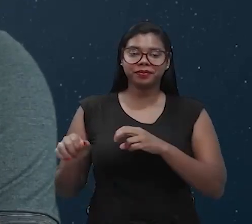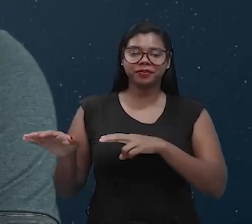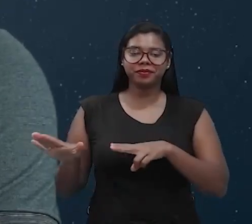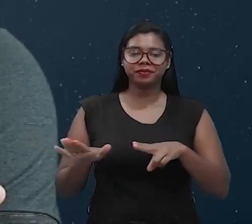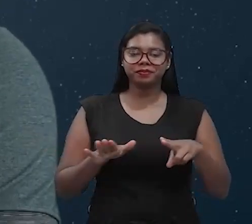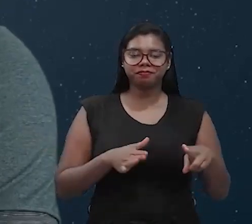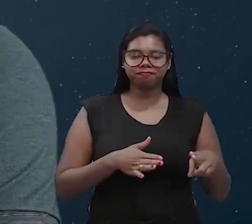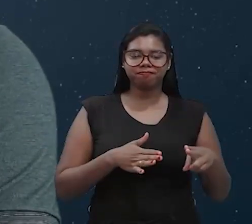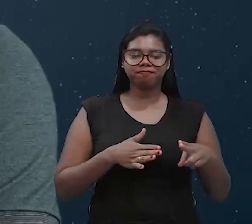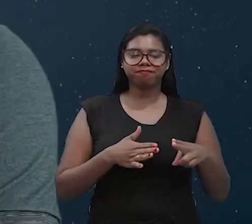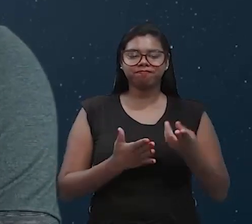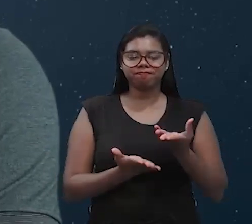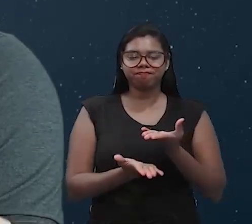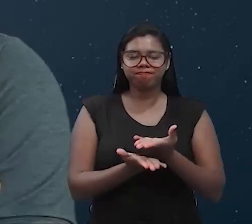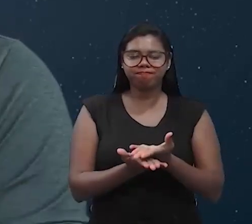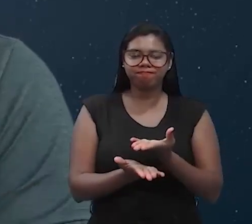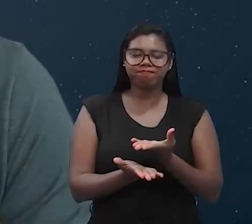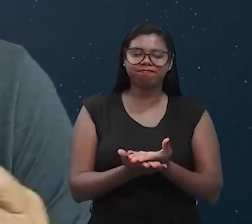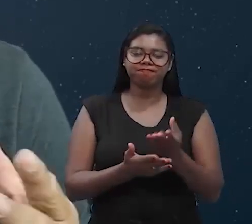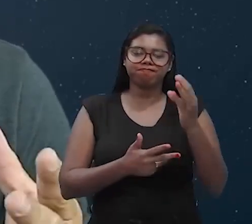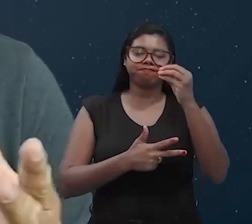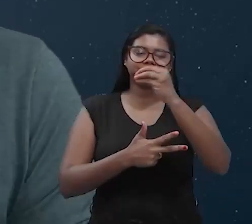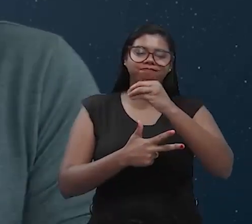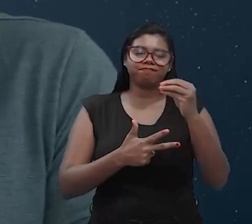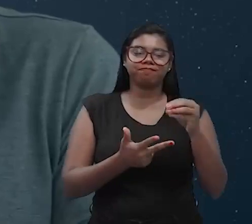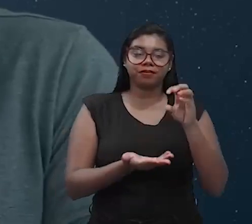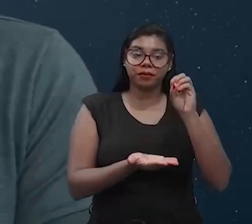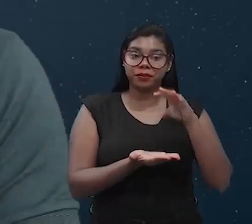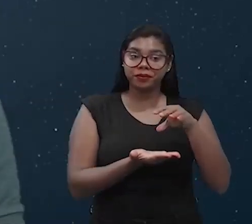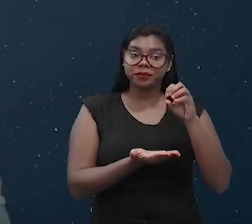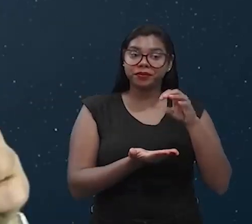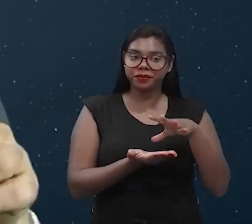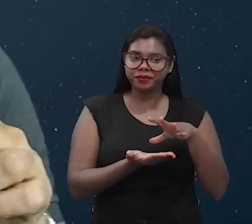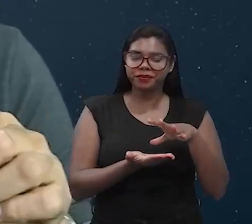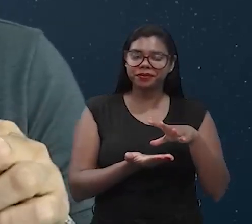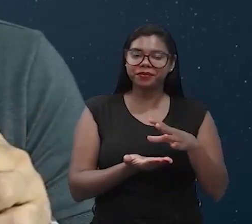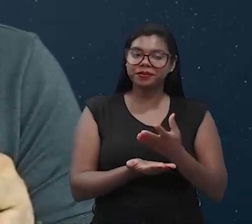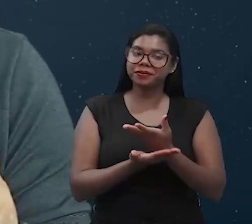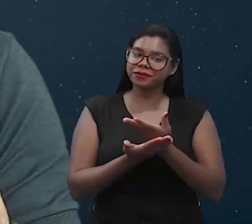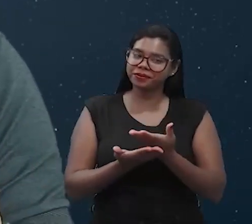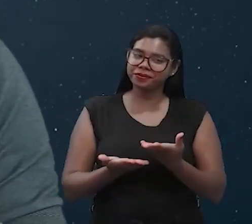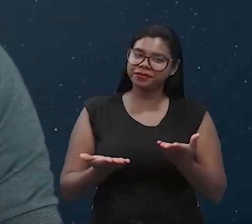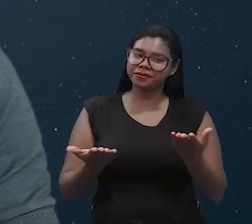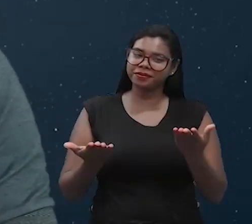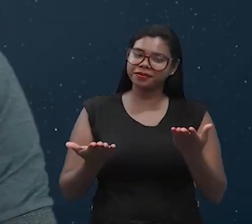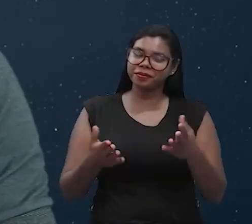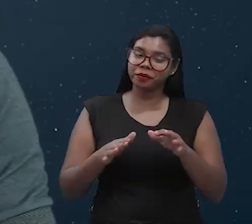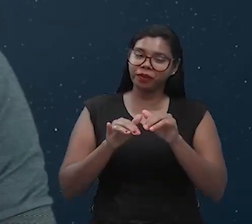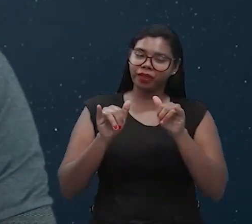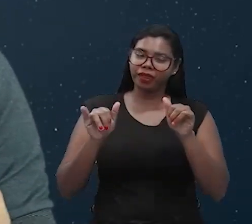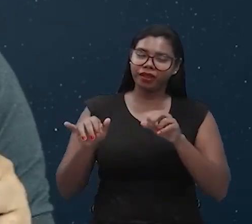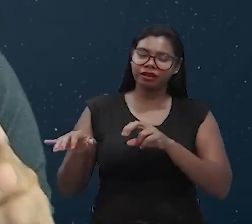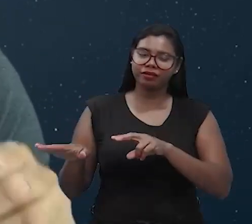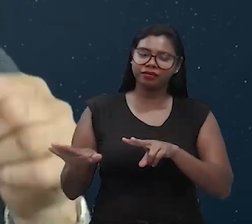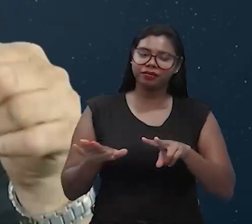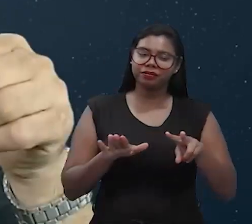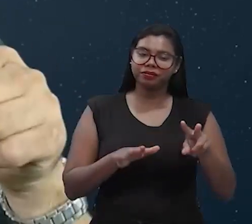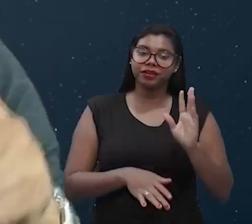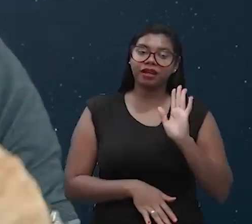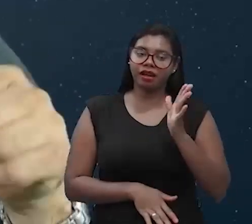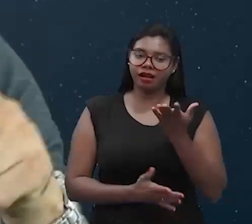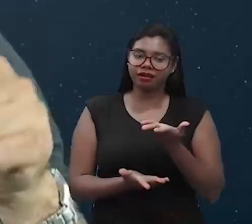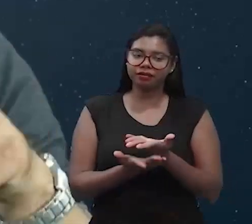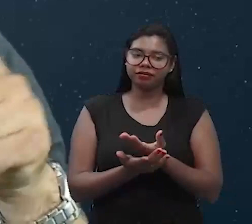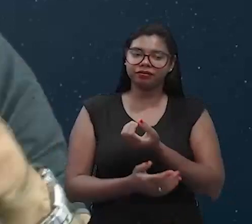Enem Educa PE Prepara Meu Povo. Eu quero te dizer que nessa semana já tivemos a aula 13